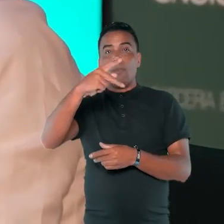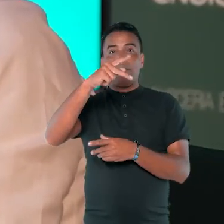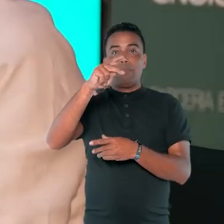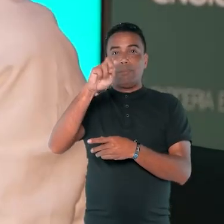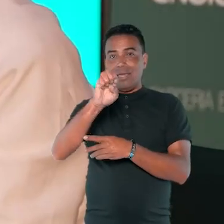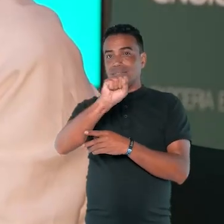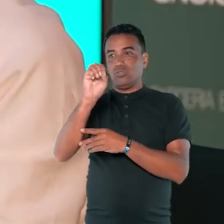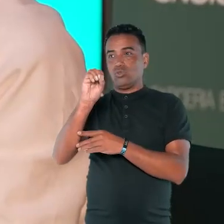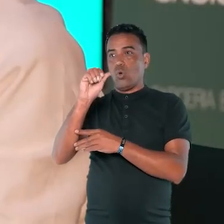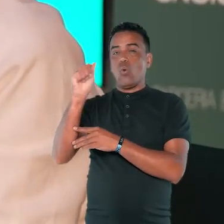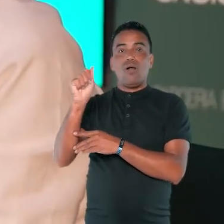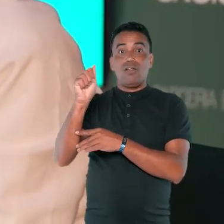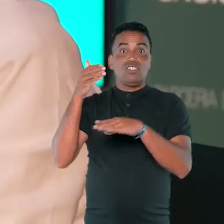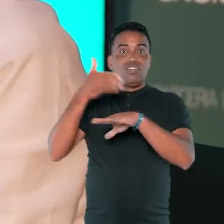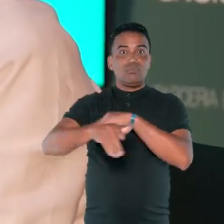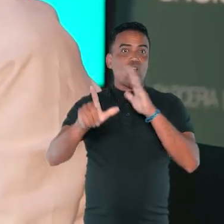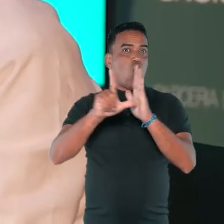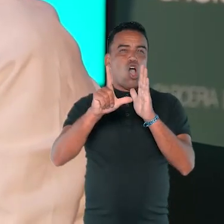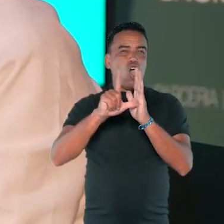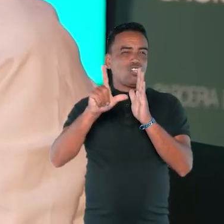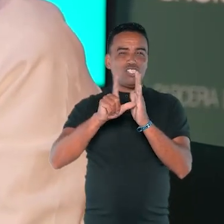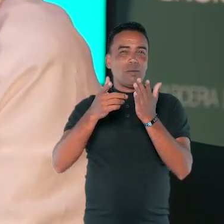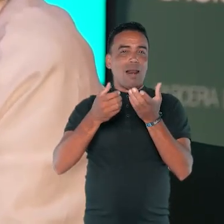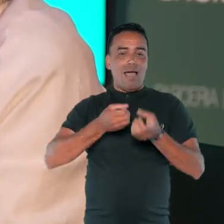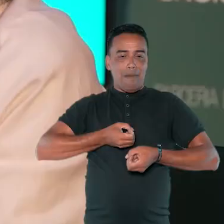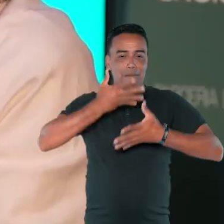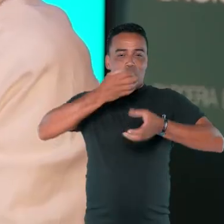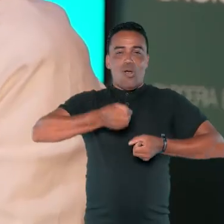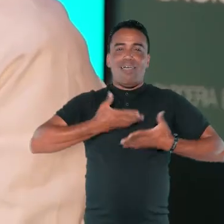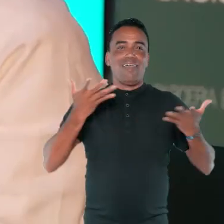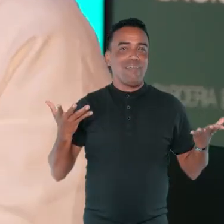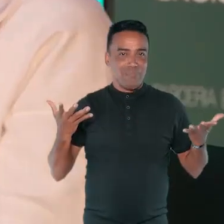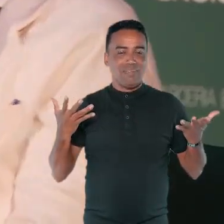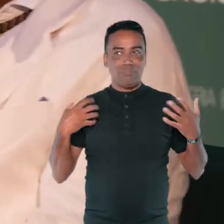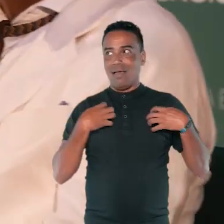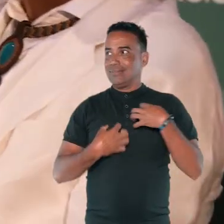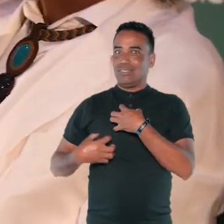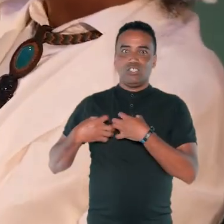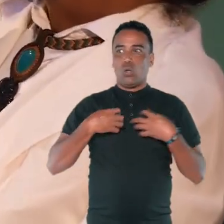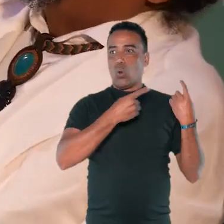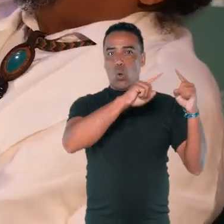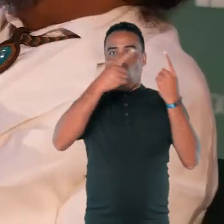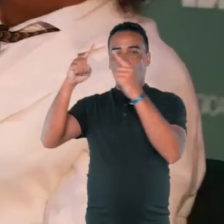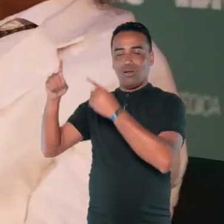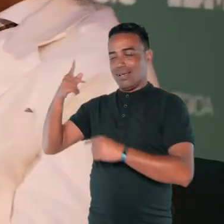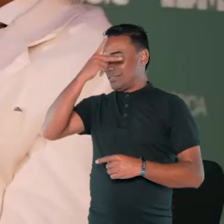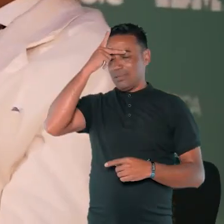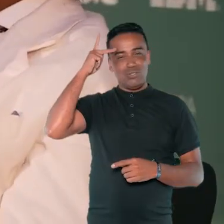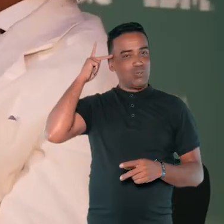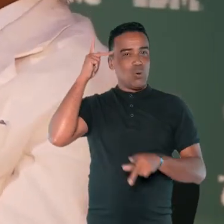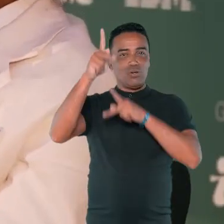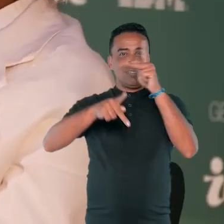americanas, para recitar poemas e incomodar as pessoas que estavam ali apenas